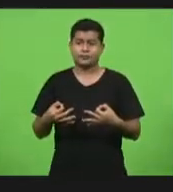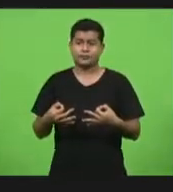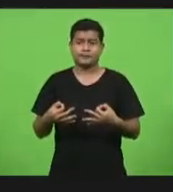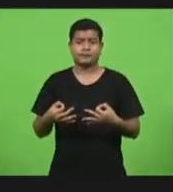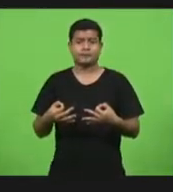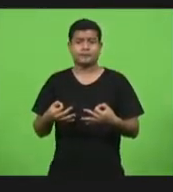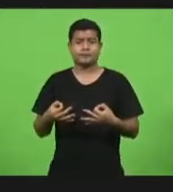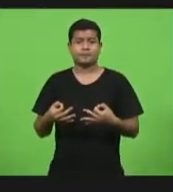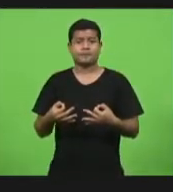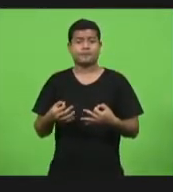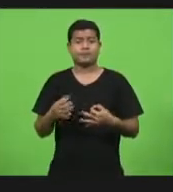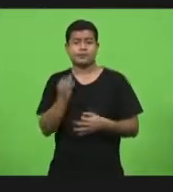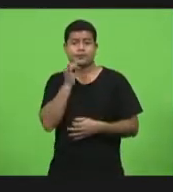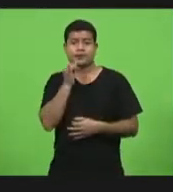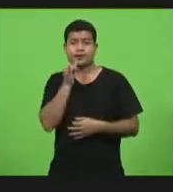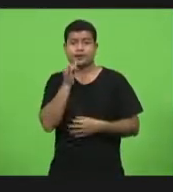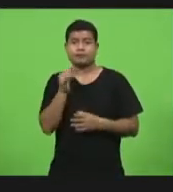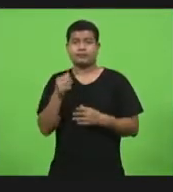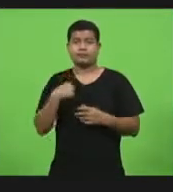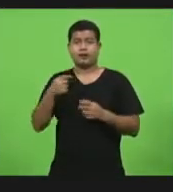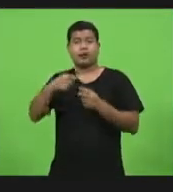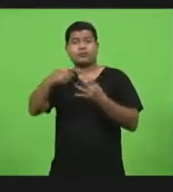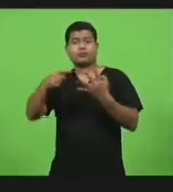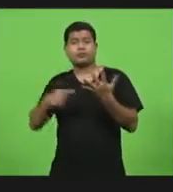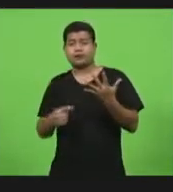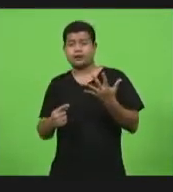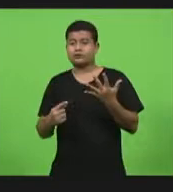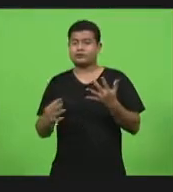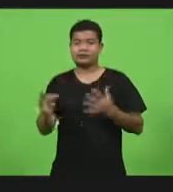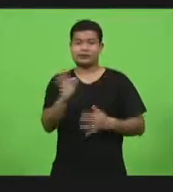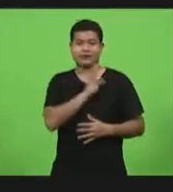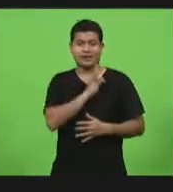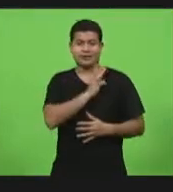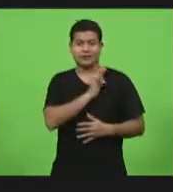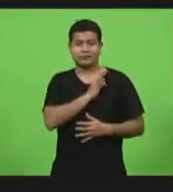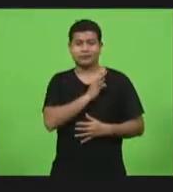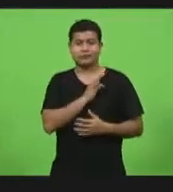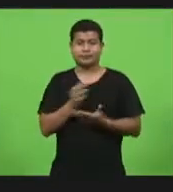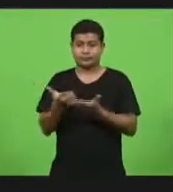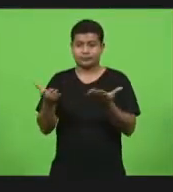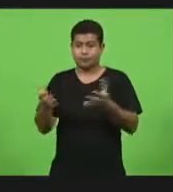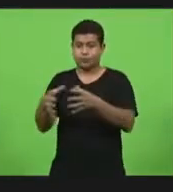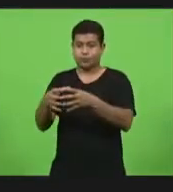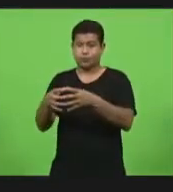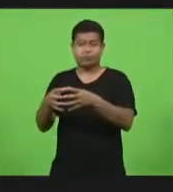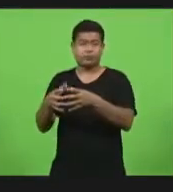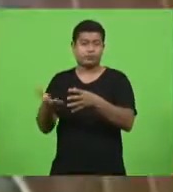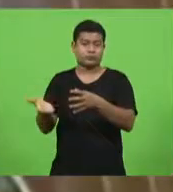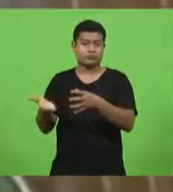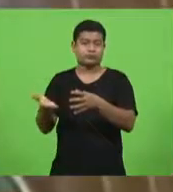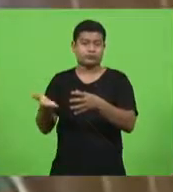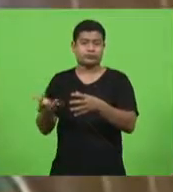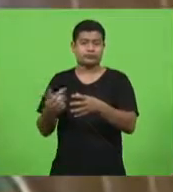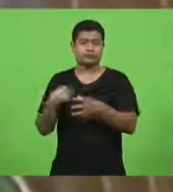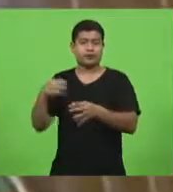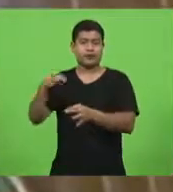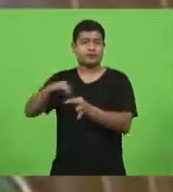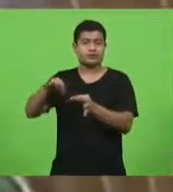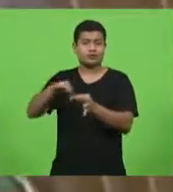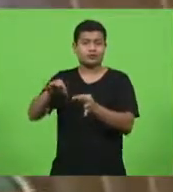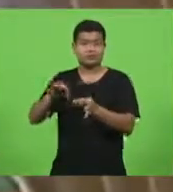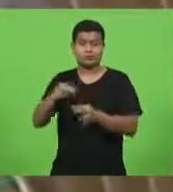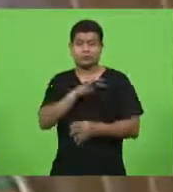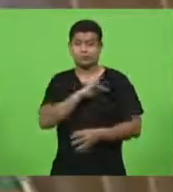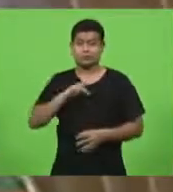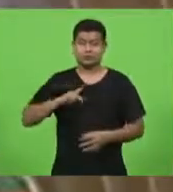segue também com os critérios técnicos das corporações, né? Então, a gente junta uma coisa com outra, a gente olha, a